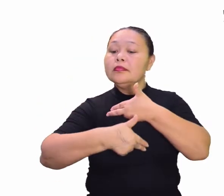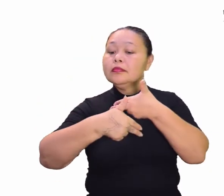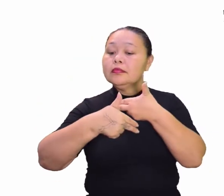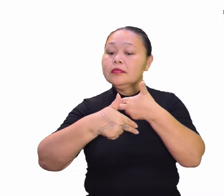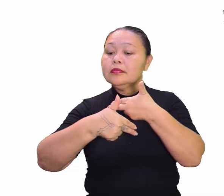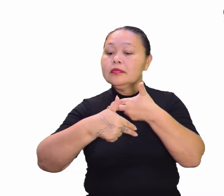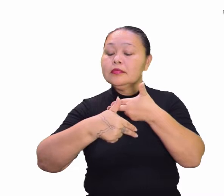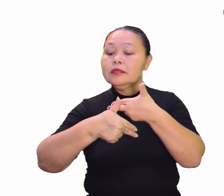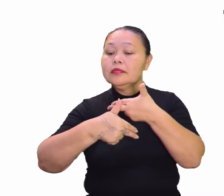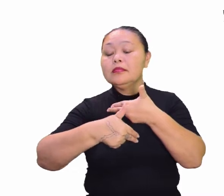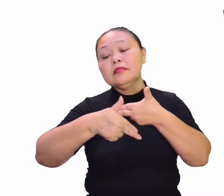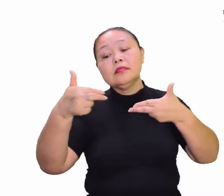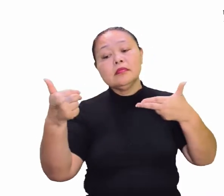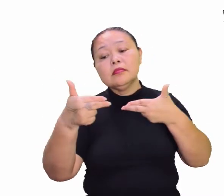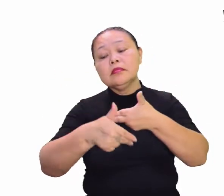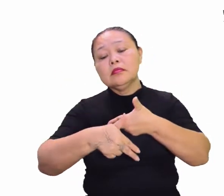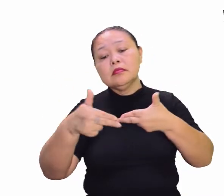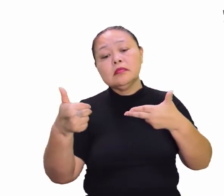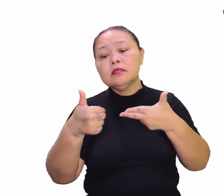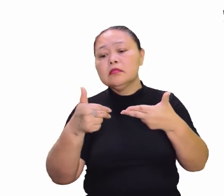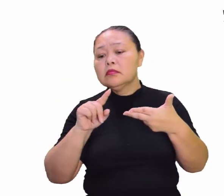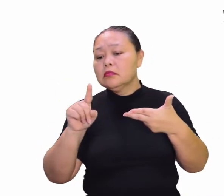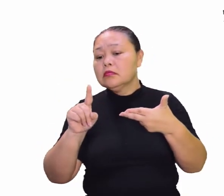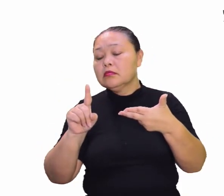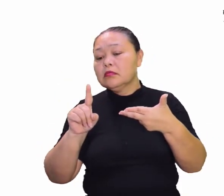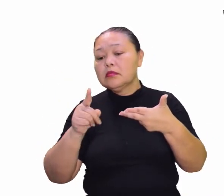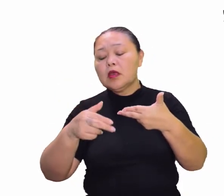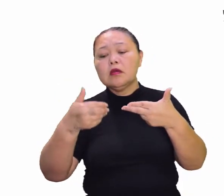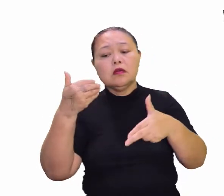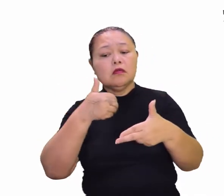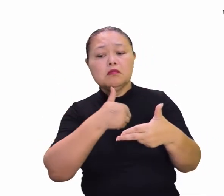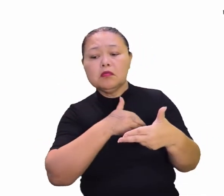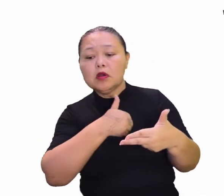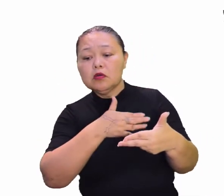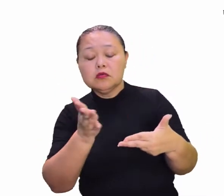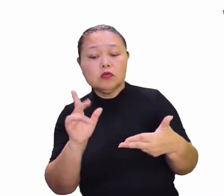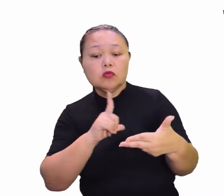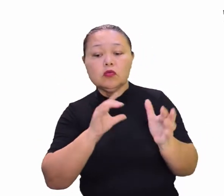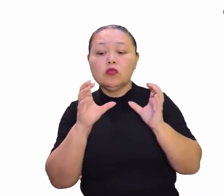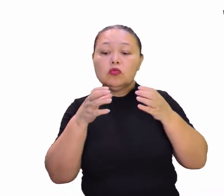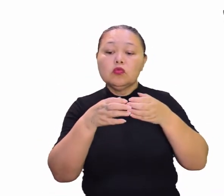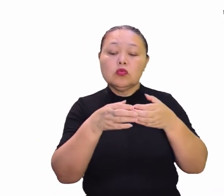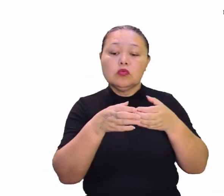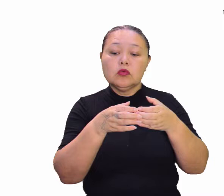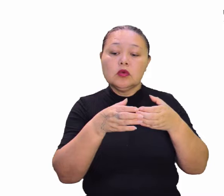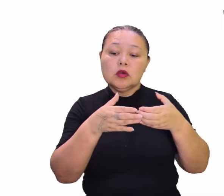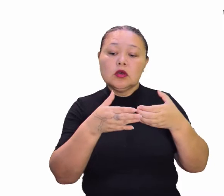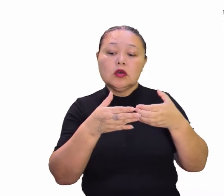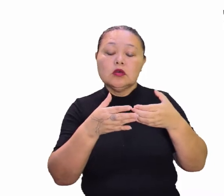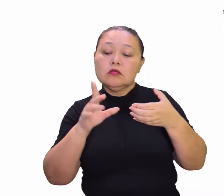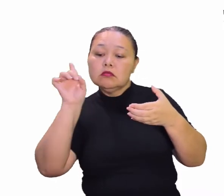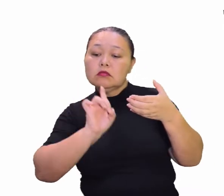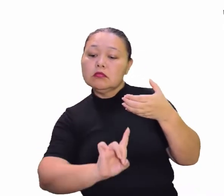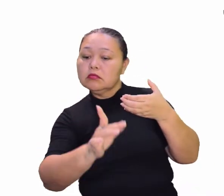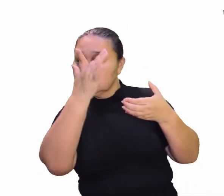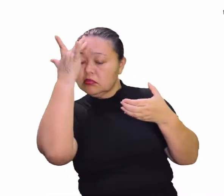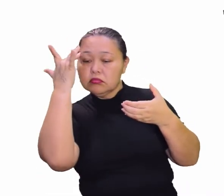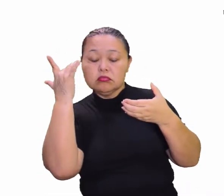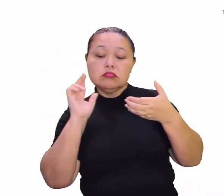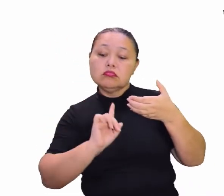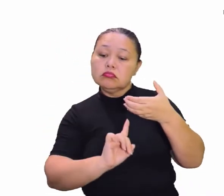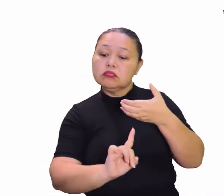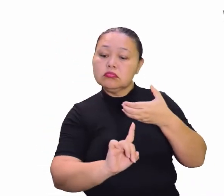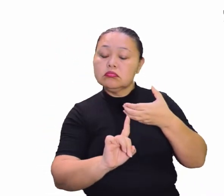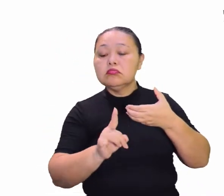eles o que é xenofobia. Xenofobia é a aversão, preconceito contra um grupo, né, de imigrantes, né,